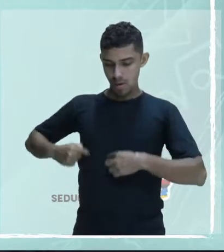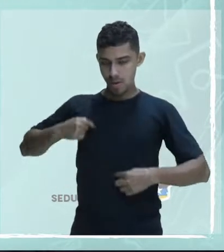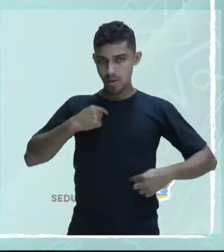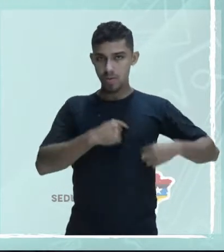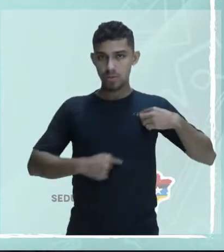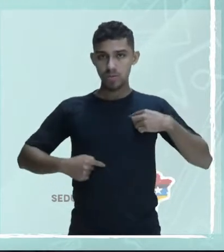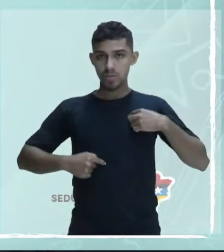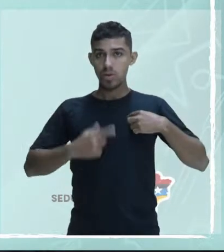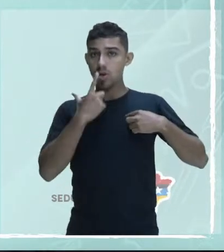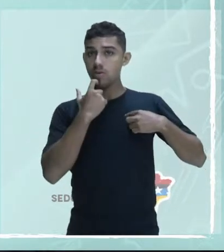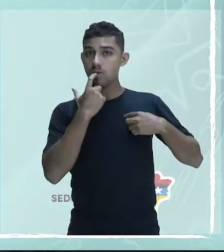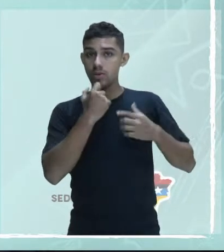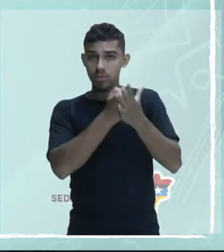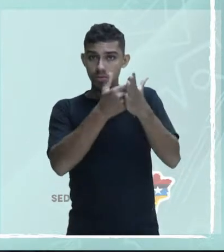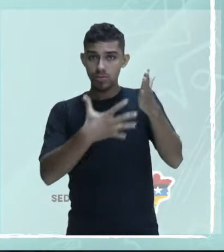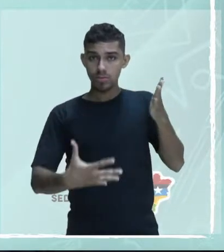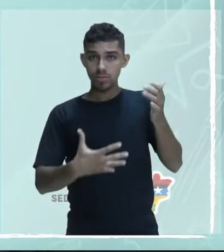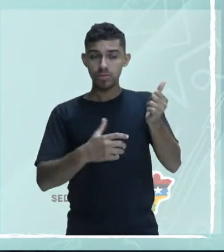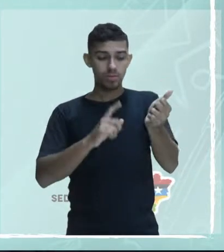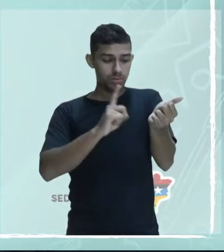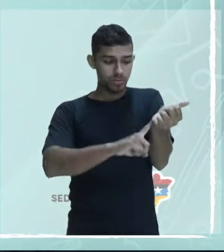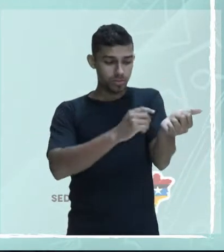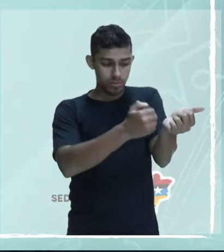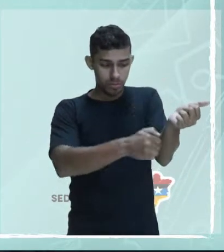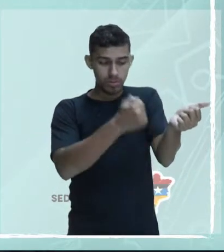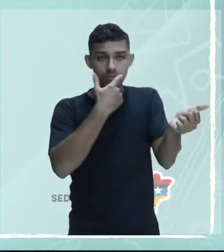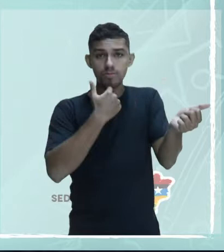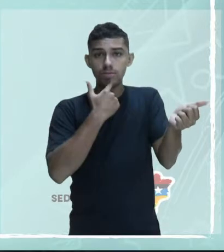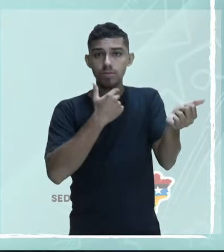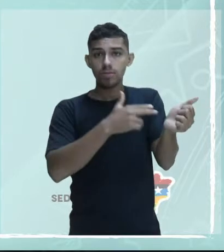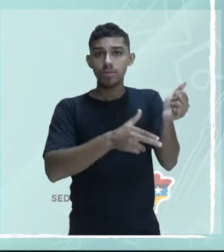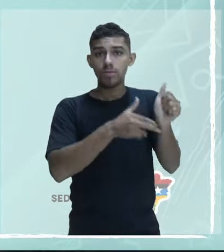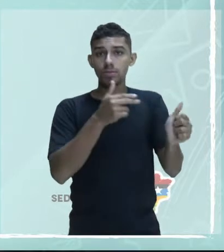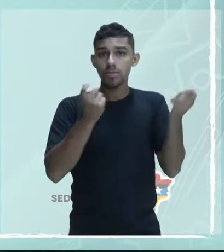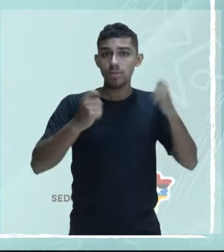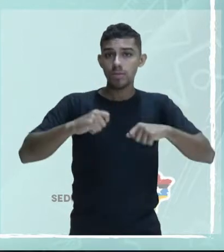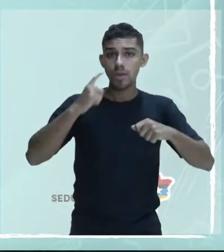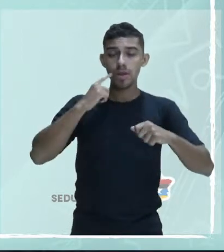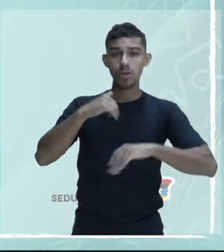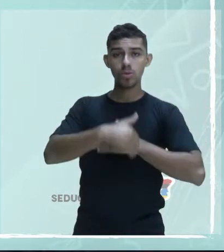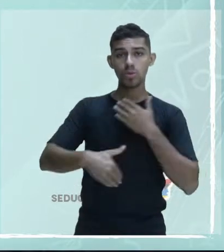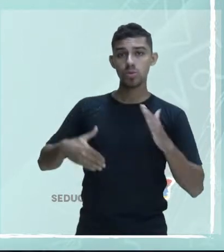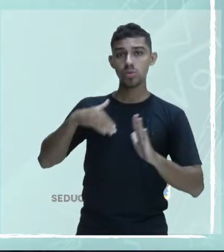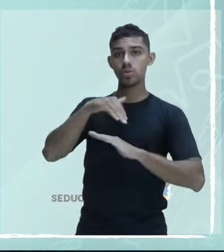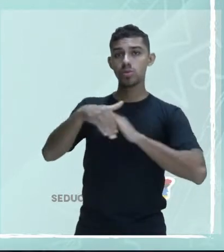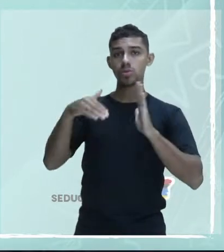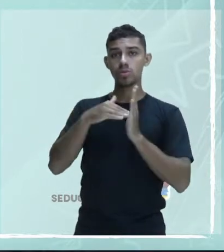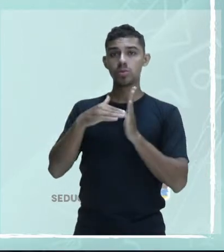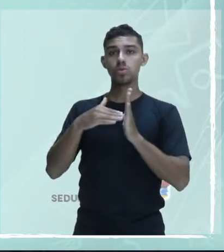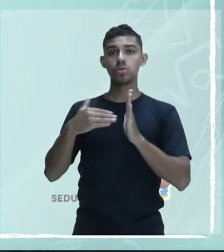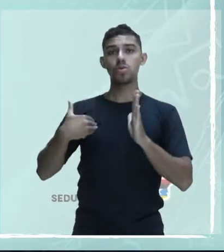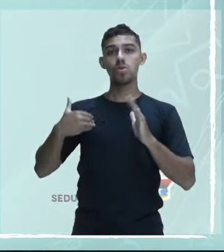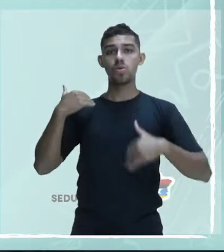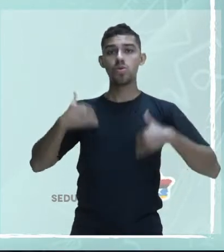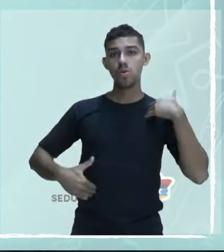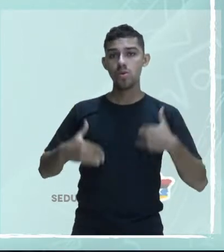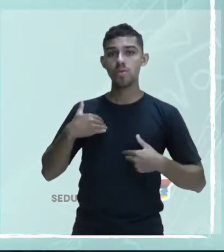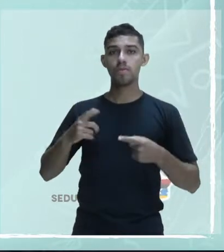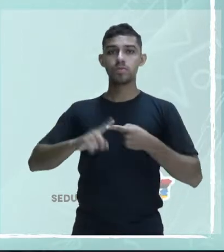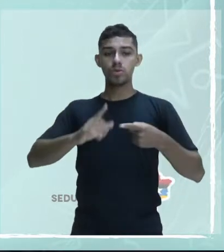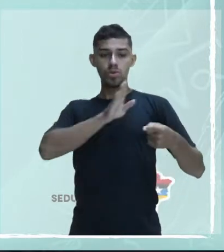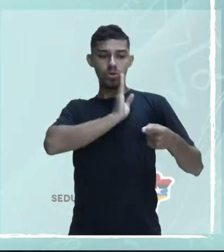há o transporte de nutrição e aporte de oxigênio a todo o corpo. É formado pelo coração,